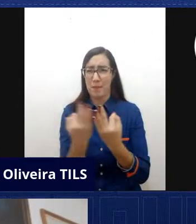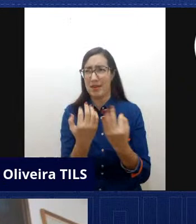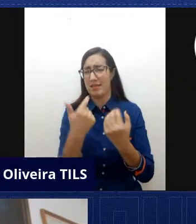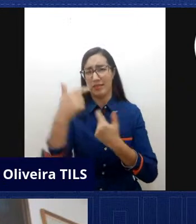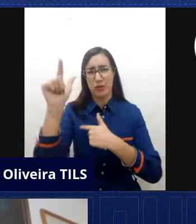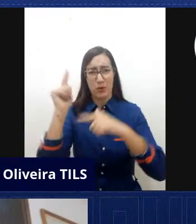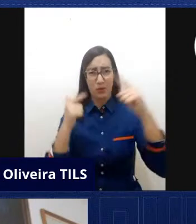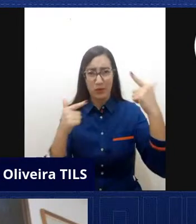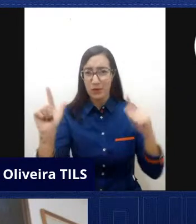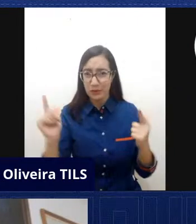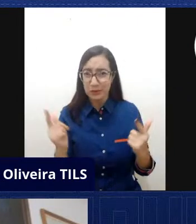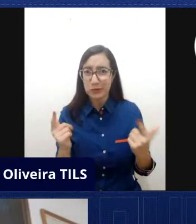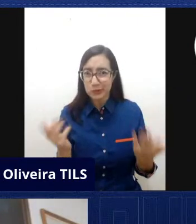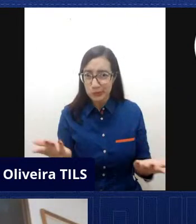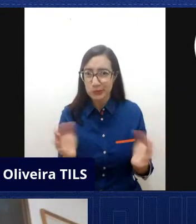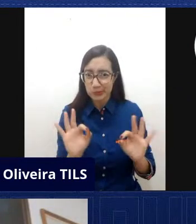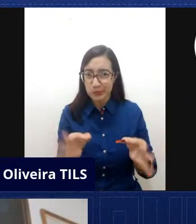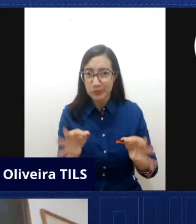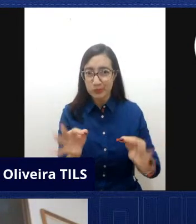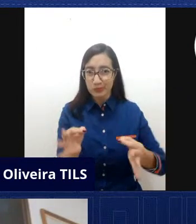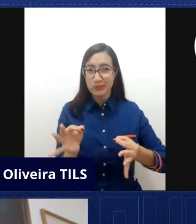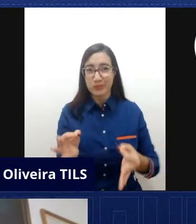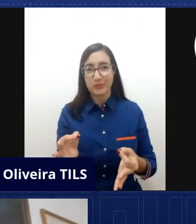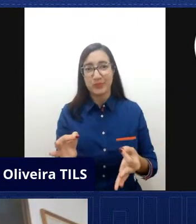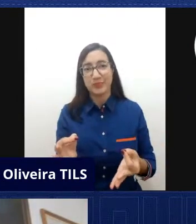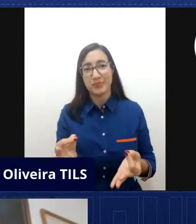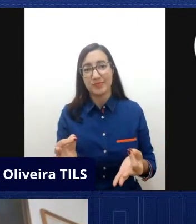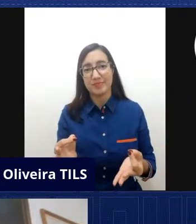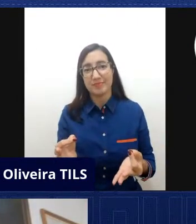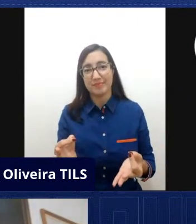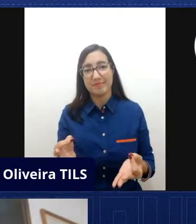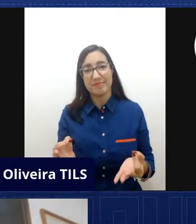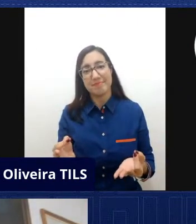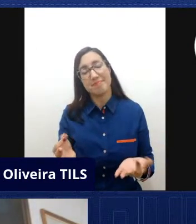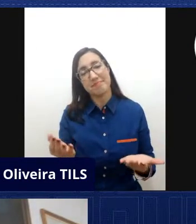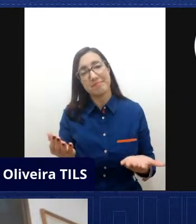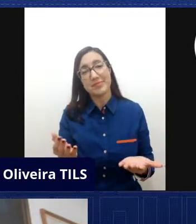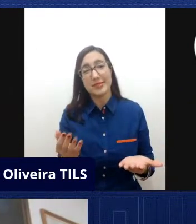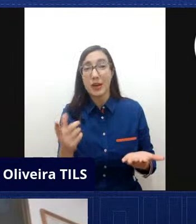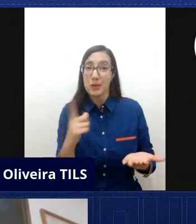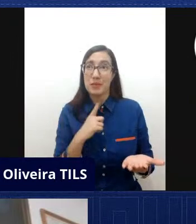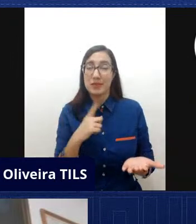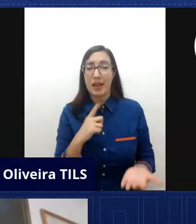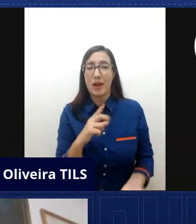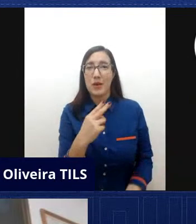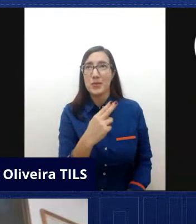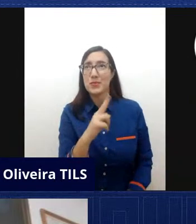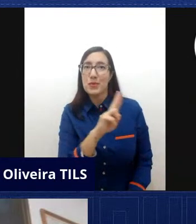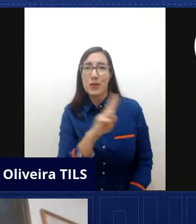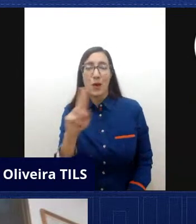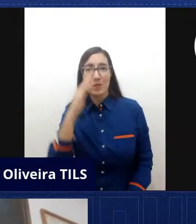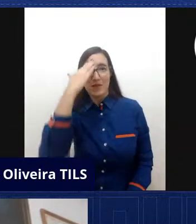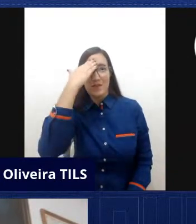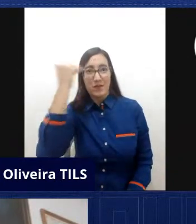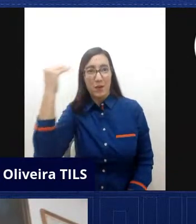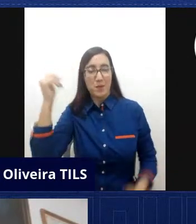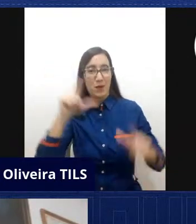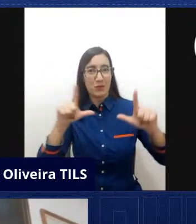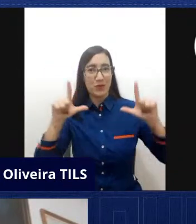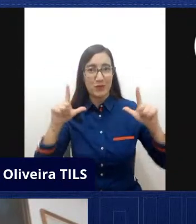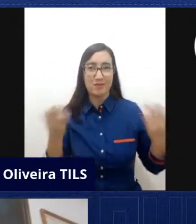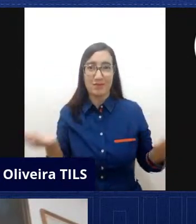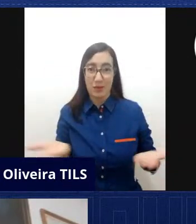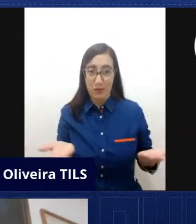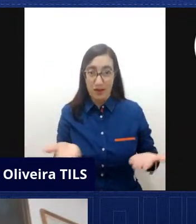de um nome bem famoso aqui, né? Na nossa cidade. Então, essa live hoje é